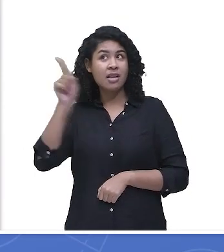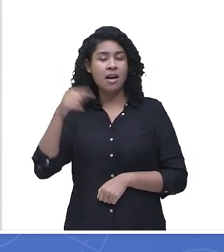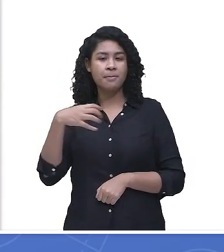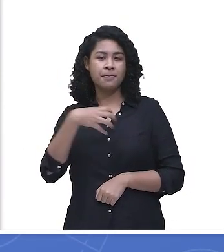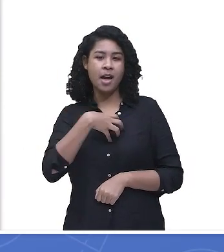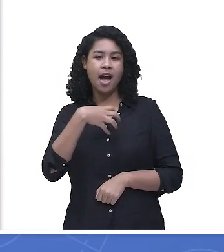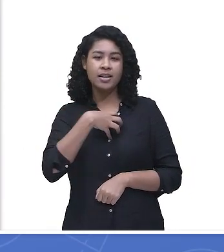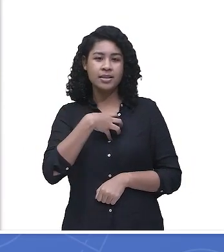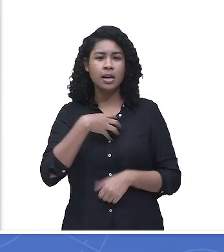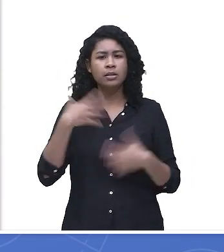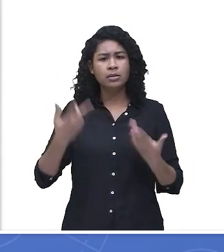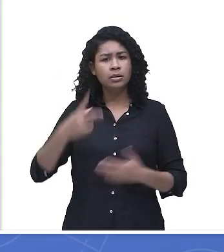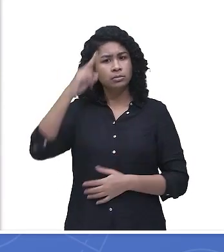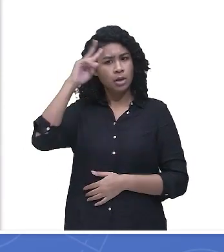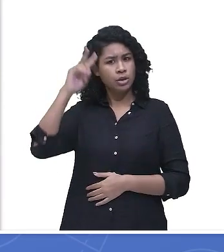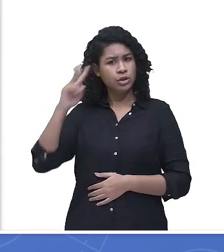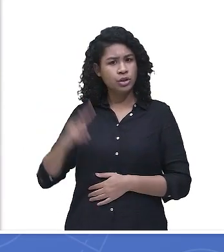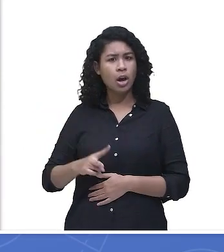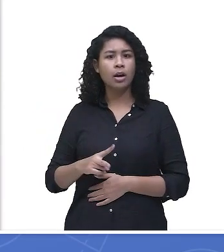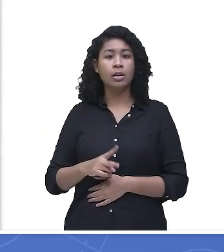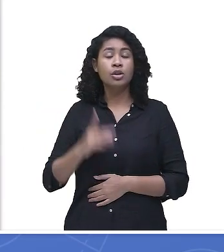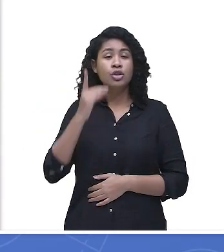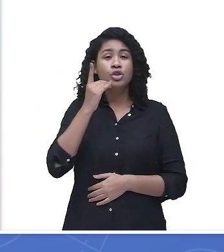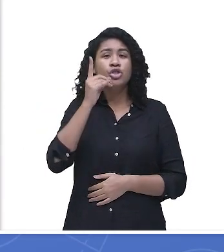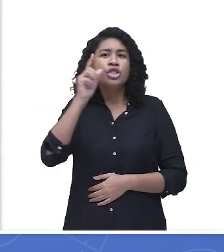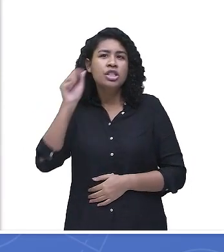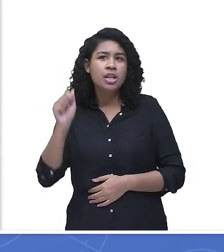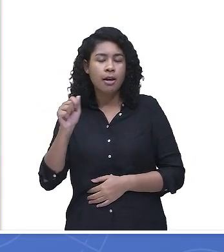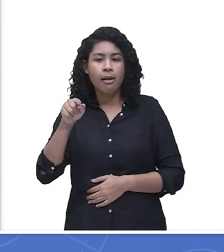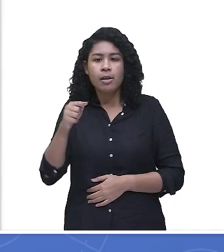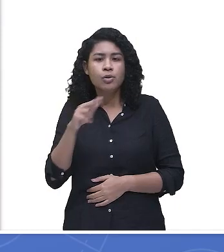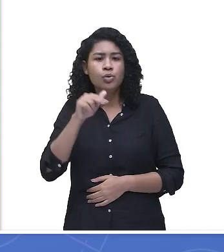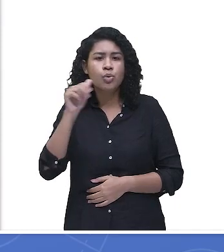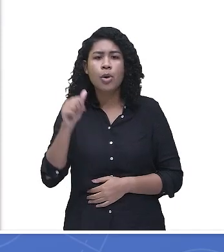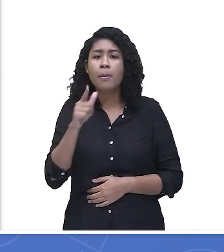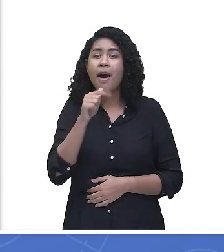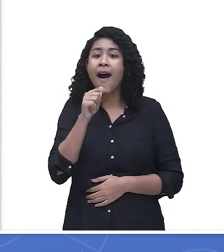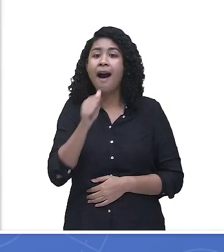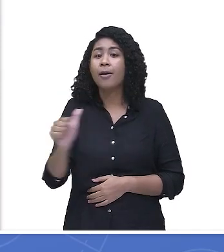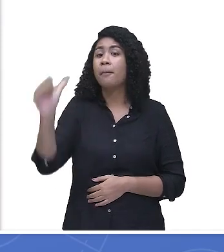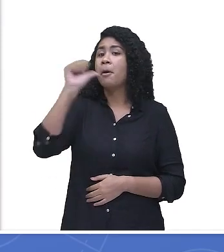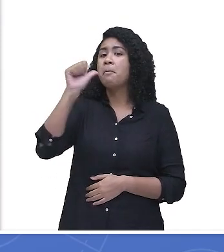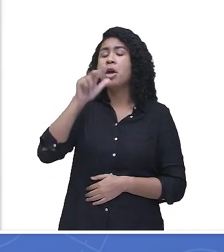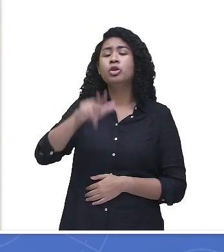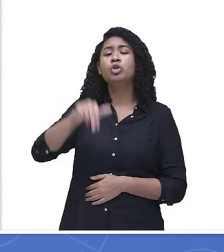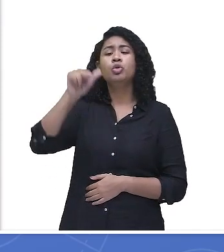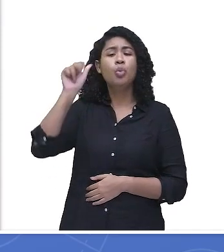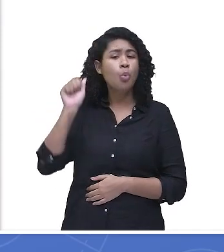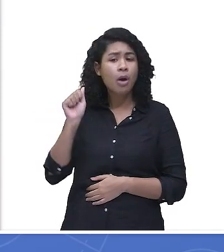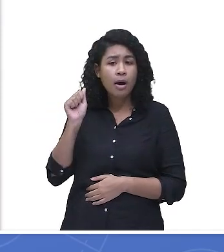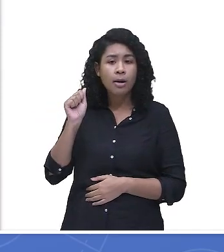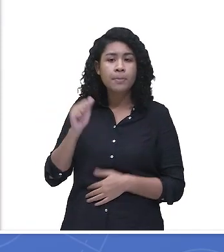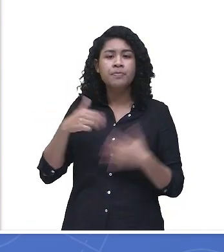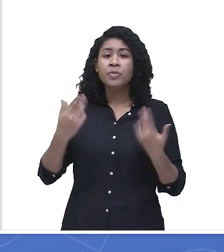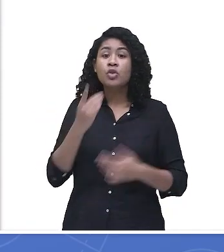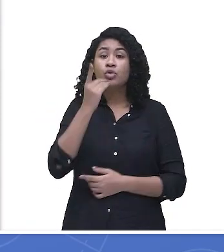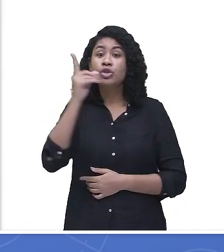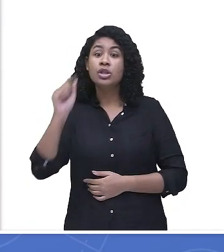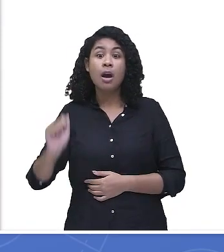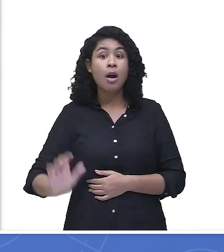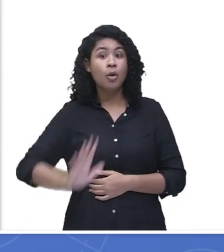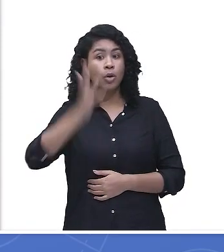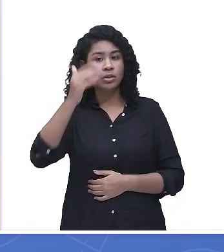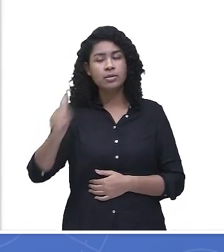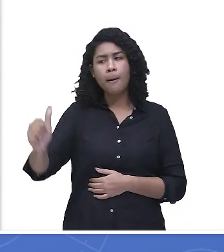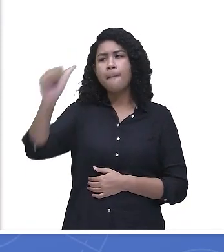ele aconteceu, ele deu um berro tão grande, gritando, é água! Que foi ouvido por diversos lugares daquela